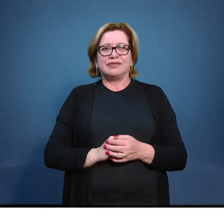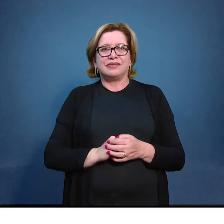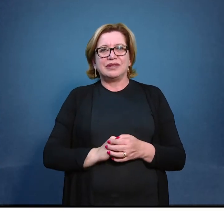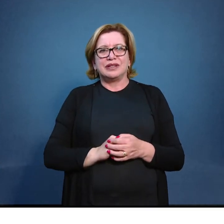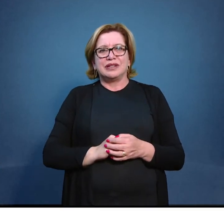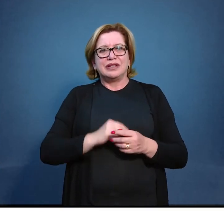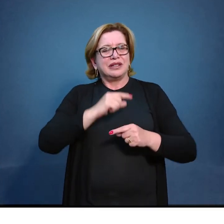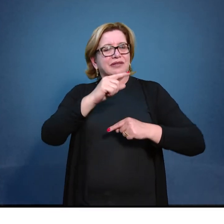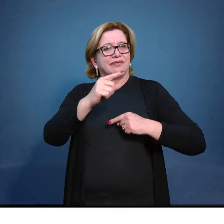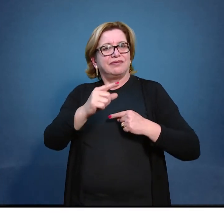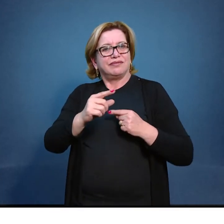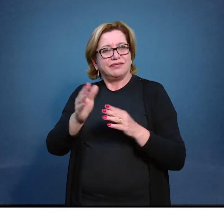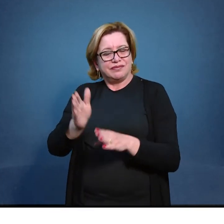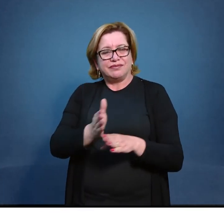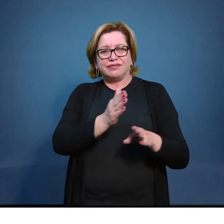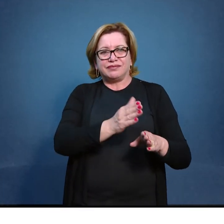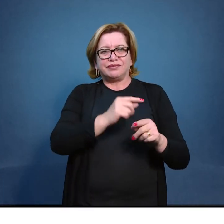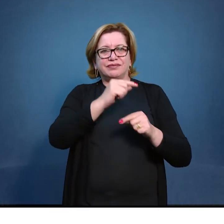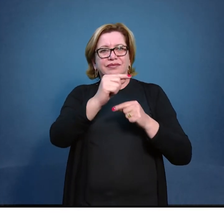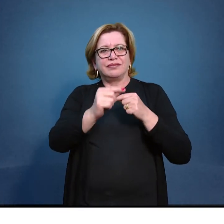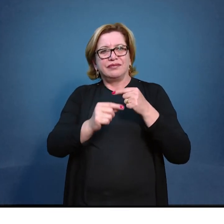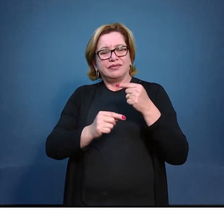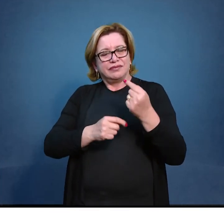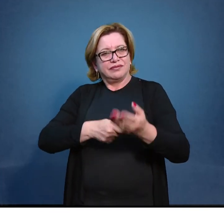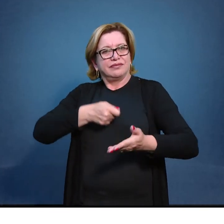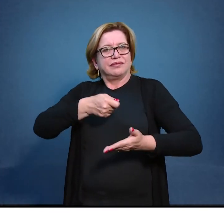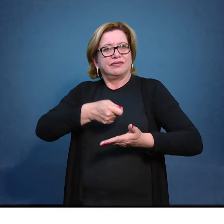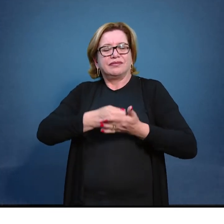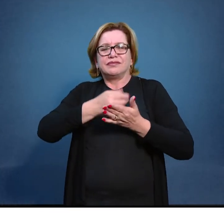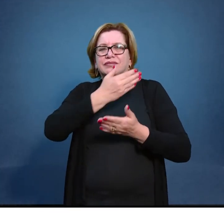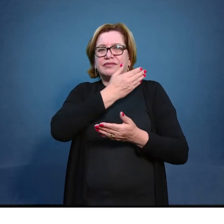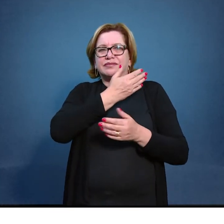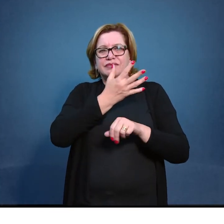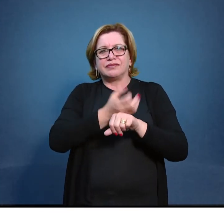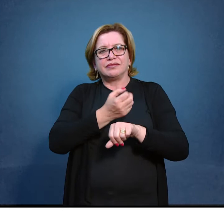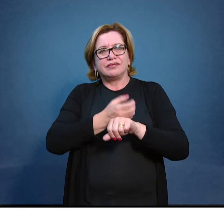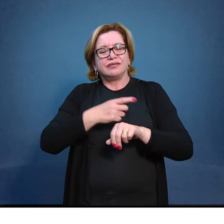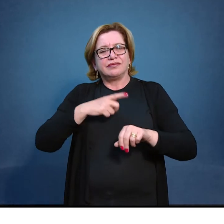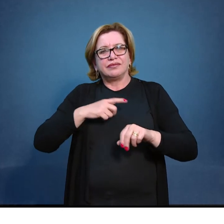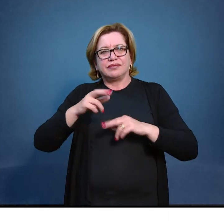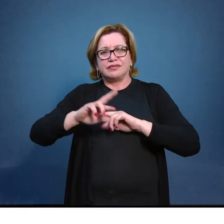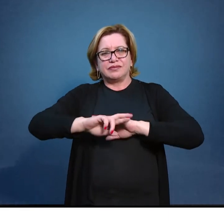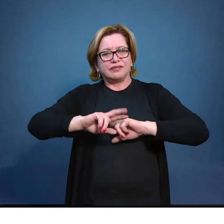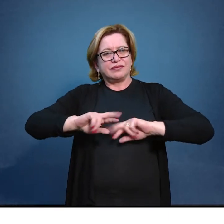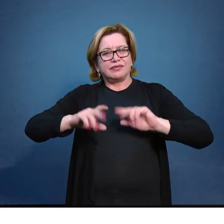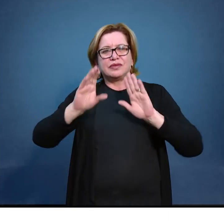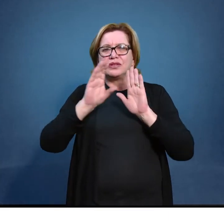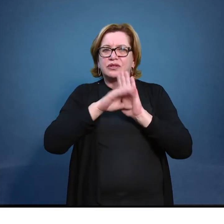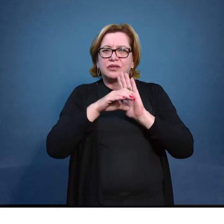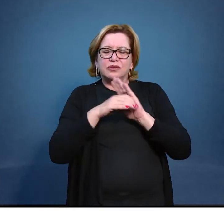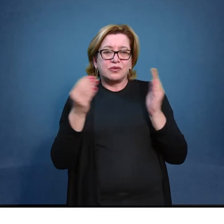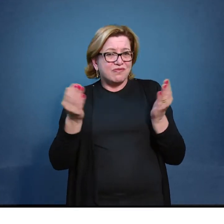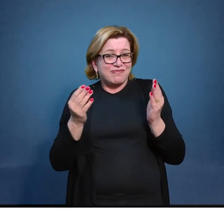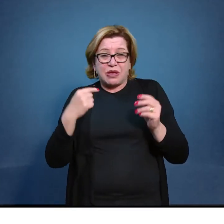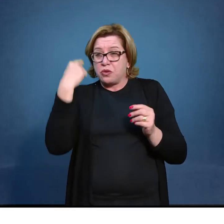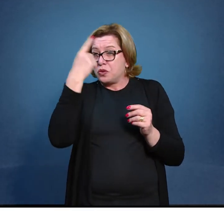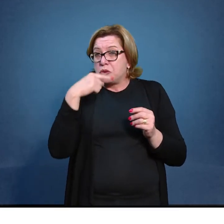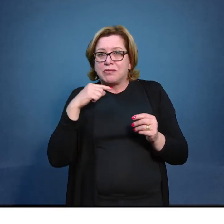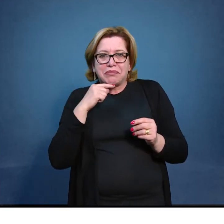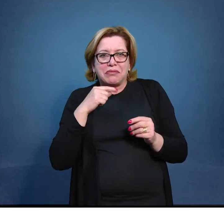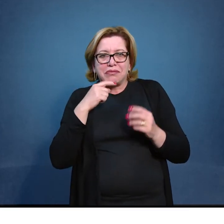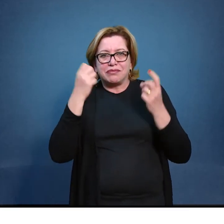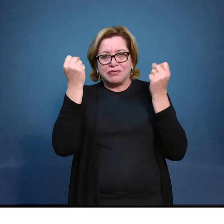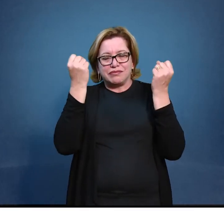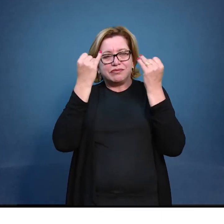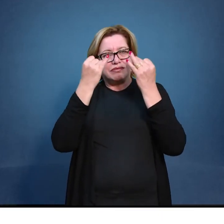aí, dentro desse aspecto de obrigação tributária, existem vários outros conceitos, que não terei tempo de tratar de todos